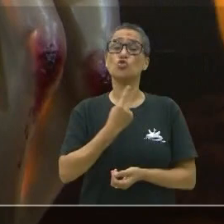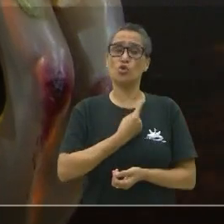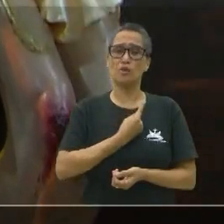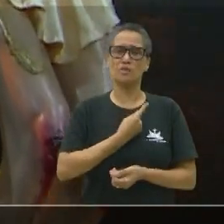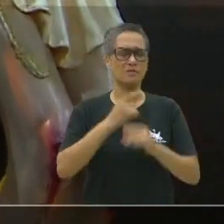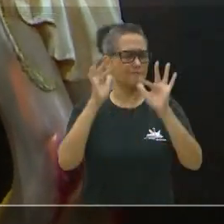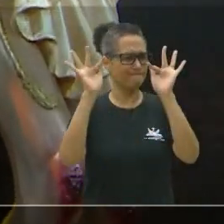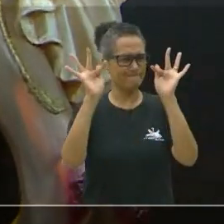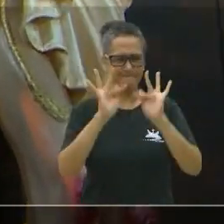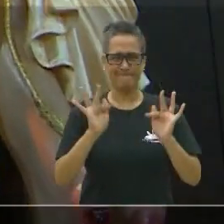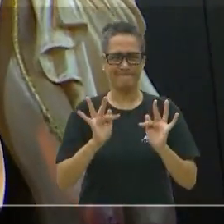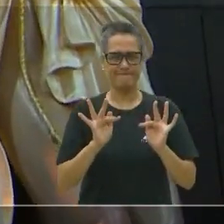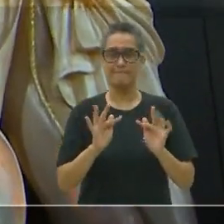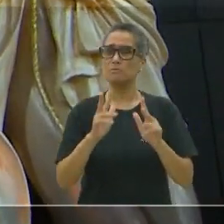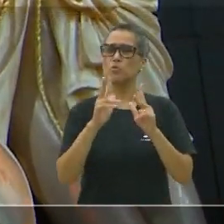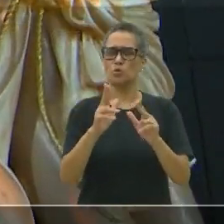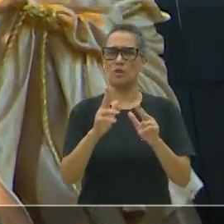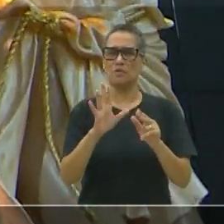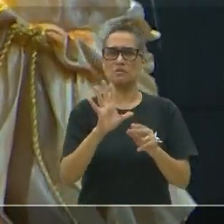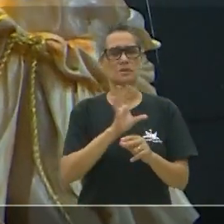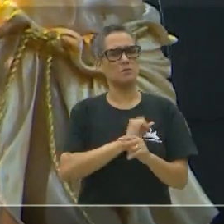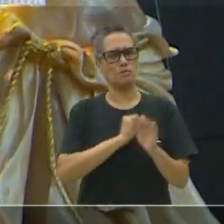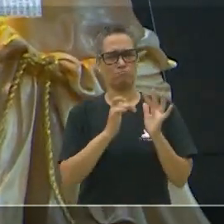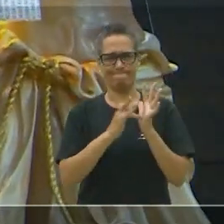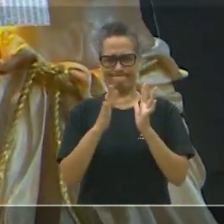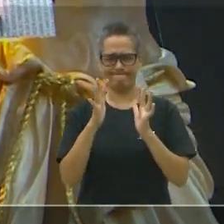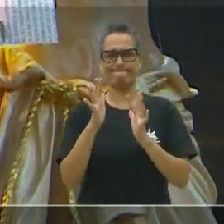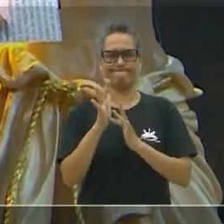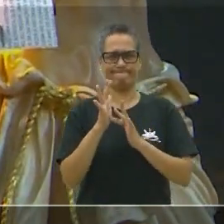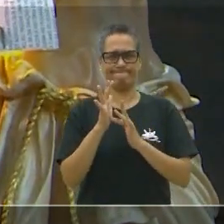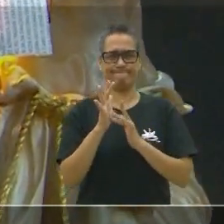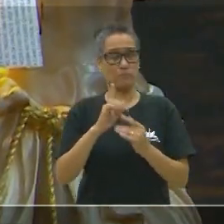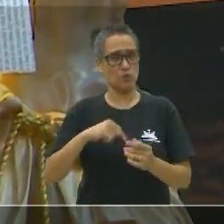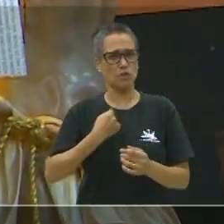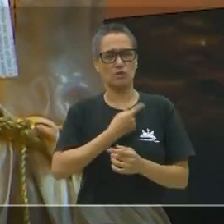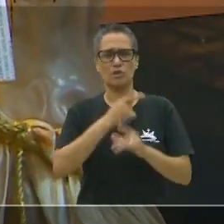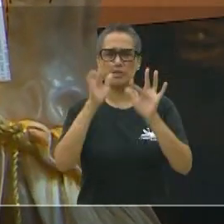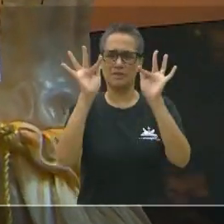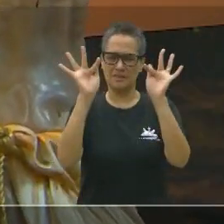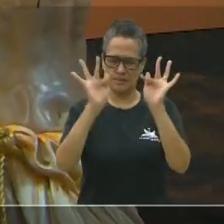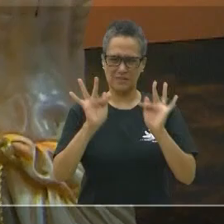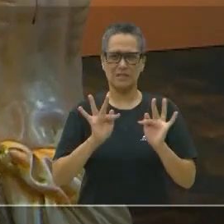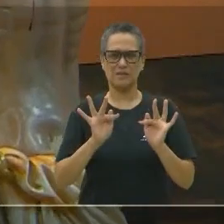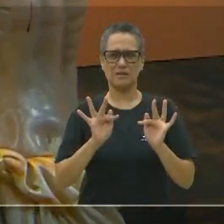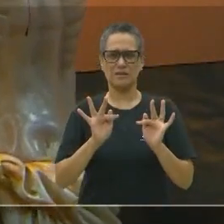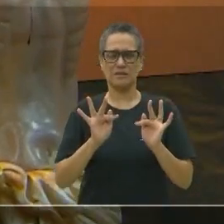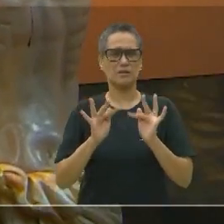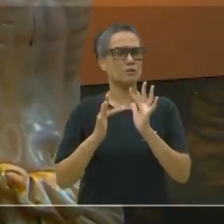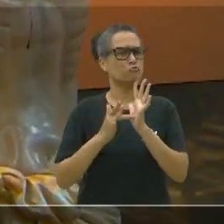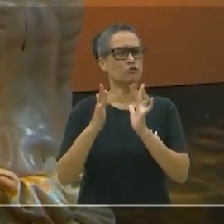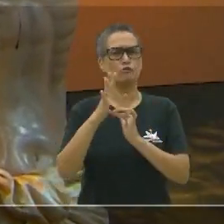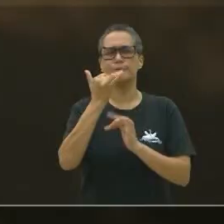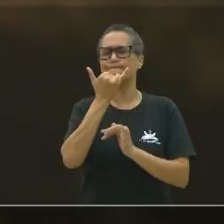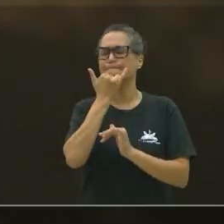amarmos como Jesus ama, família. Nós só somos felizes se nós perdoarmos como Jesus